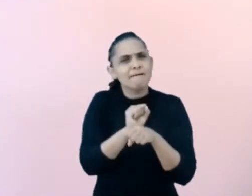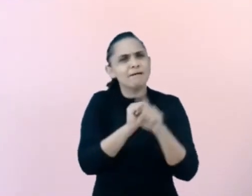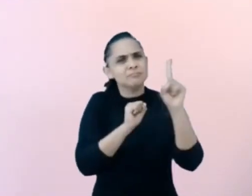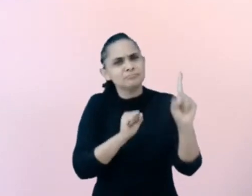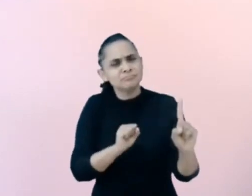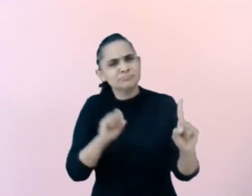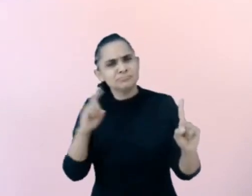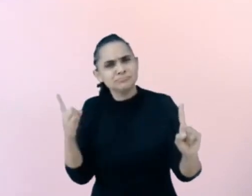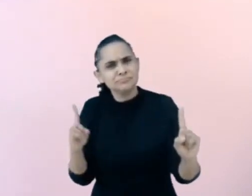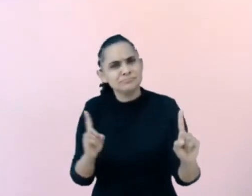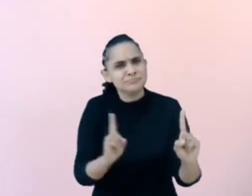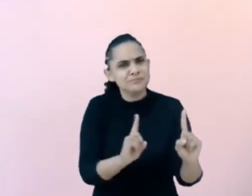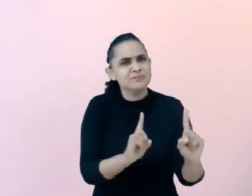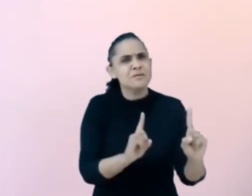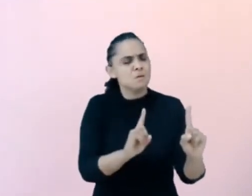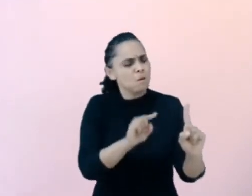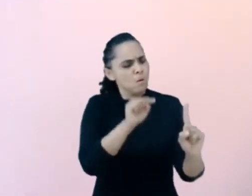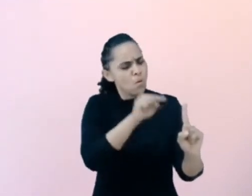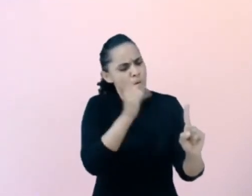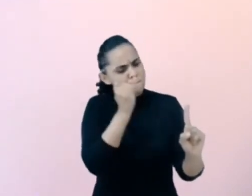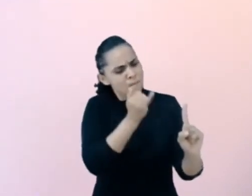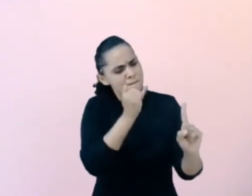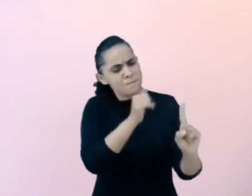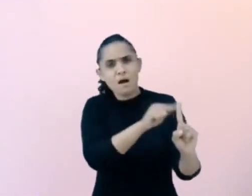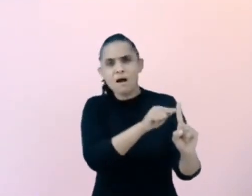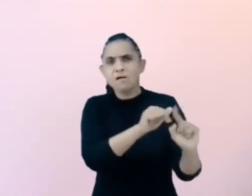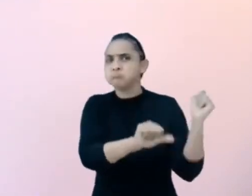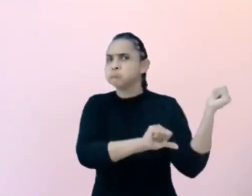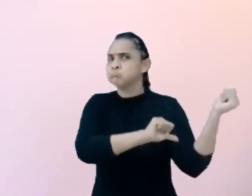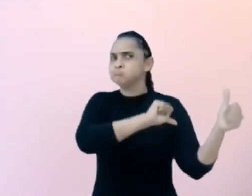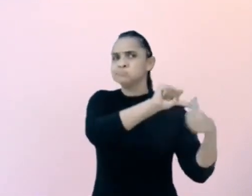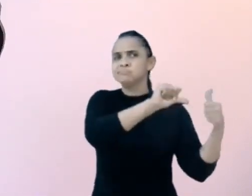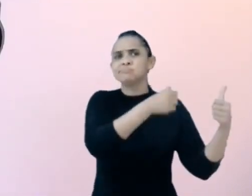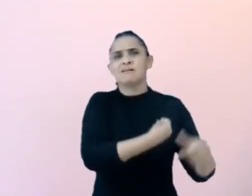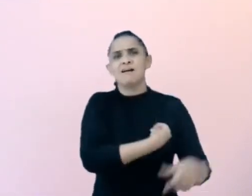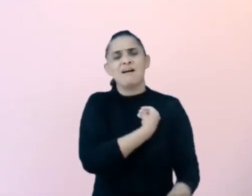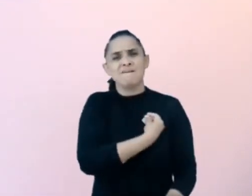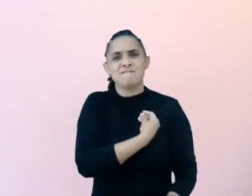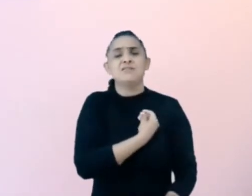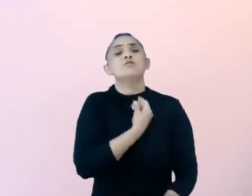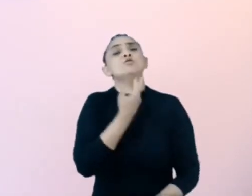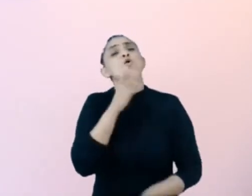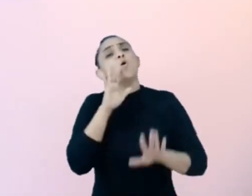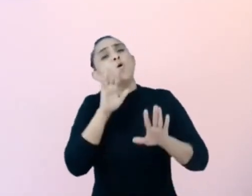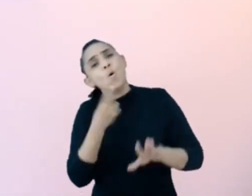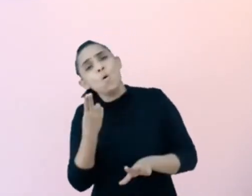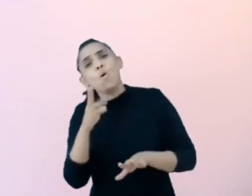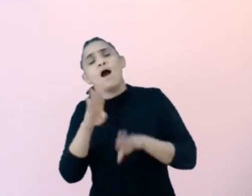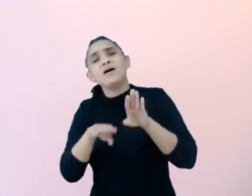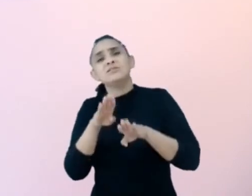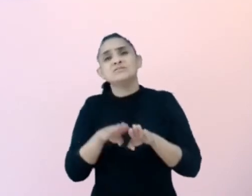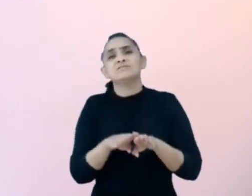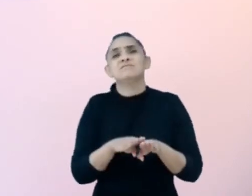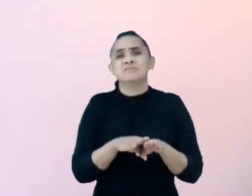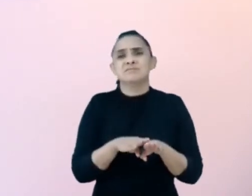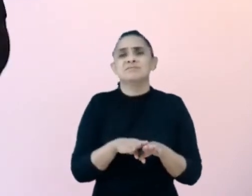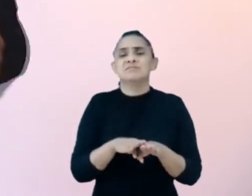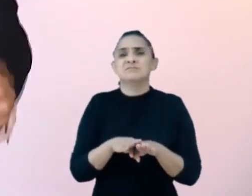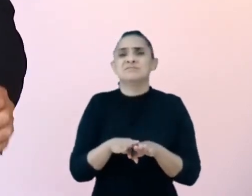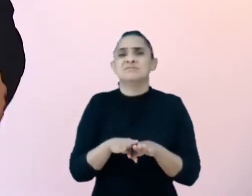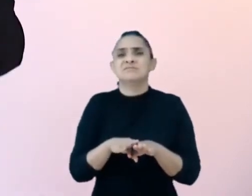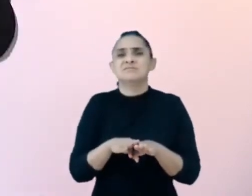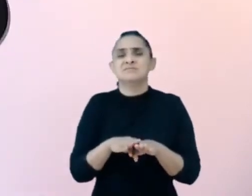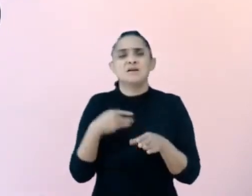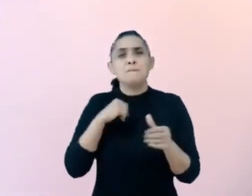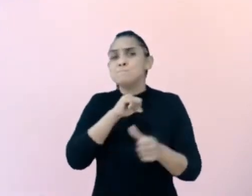e que mudaram a vida dessas pessoas. Ou às vezes até essas pessoas mudaram a